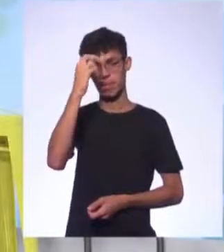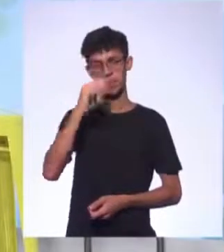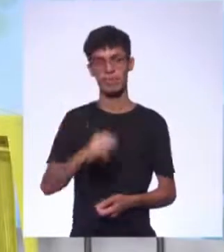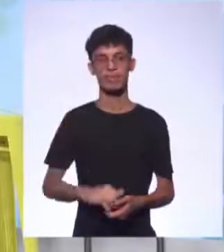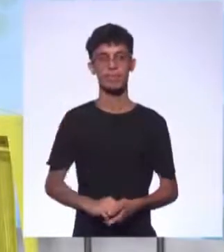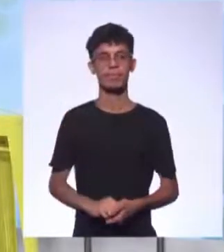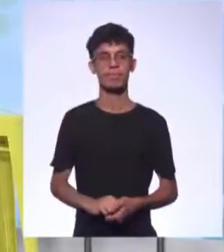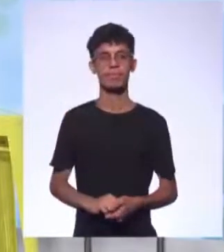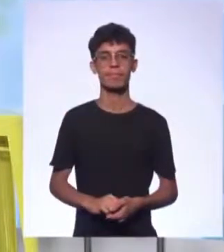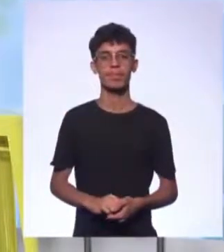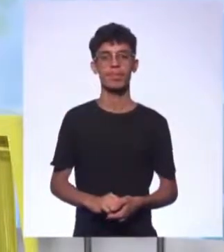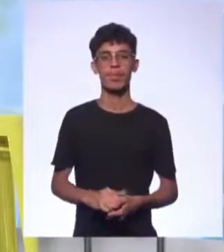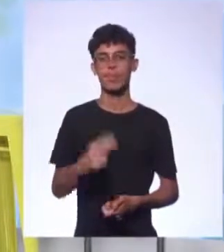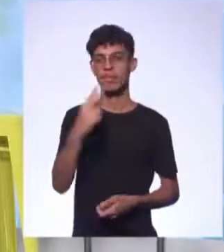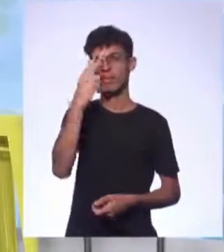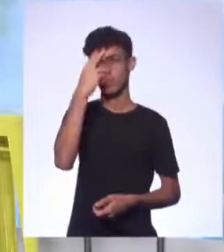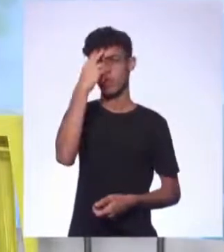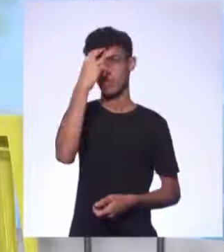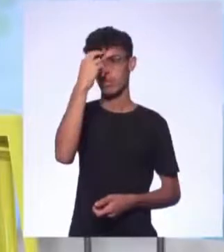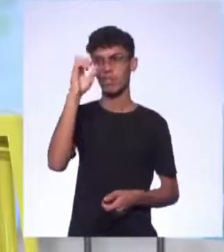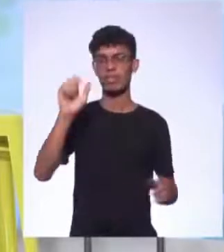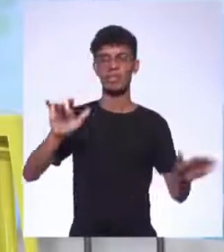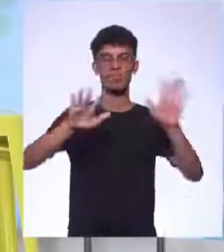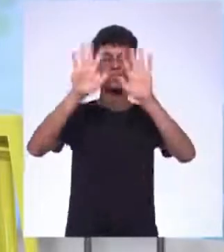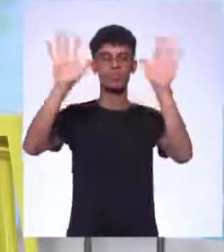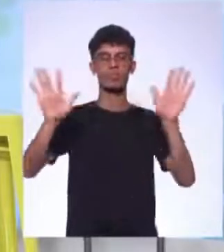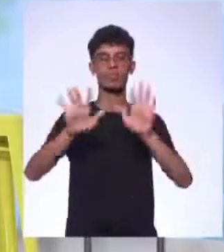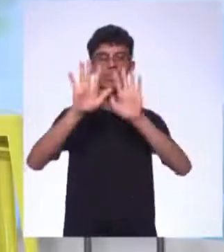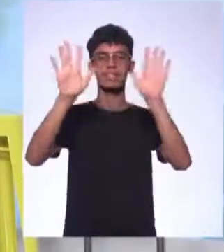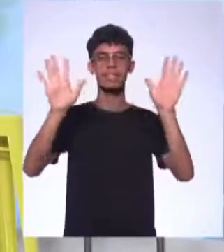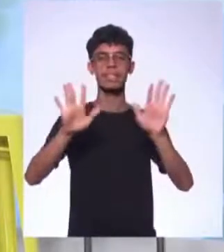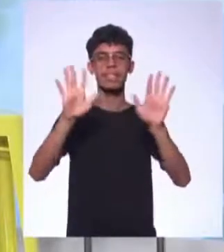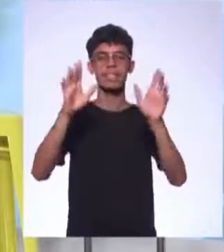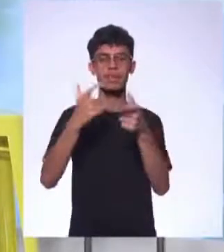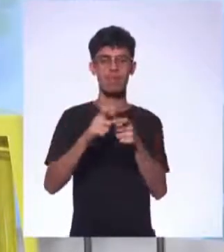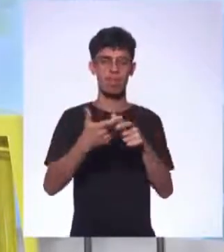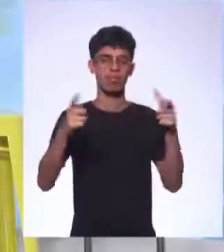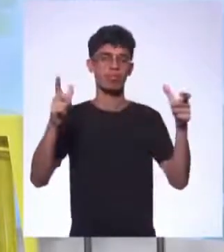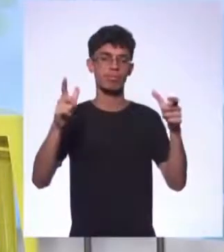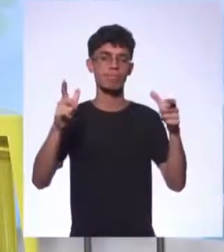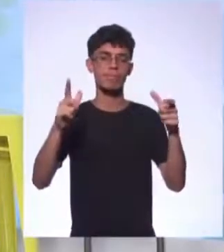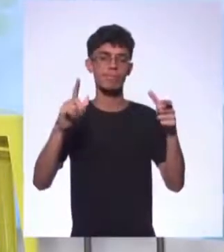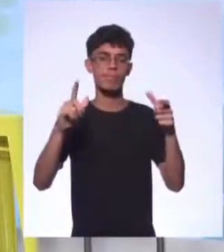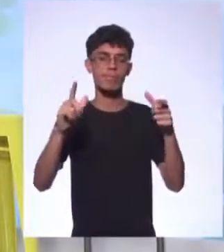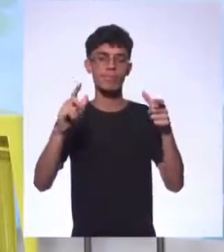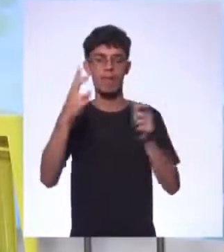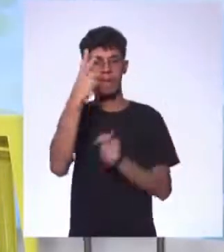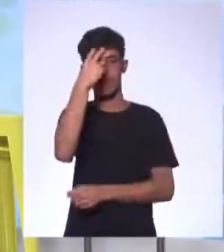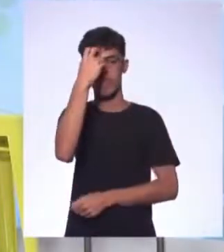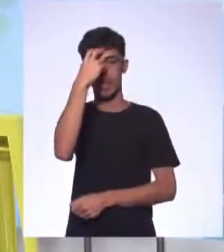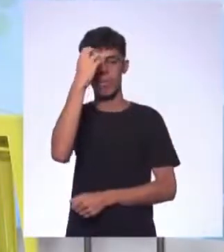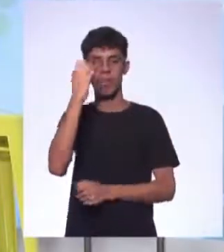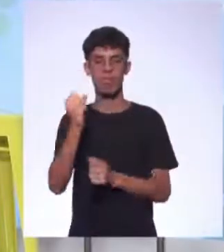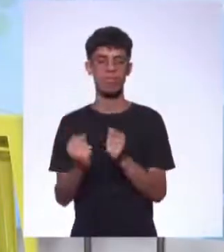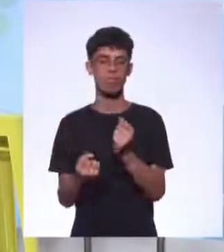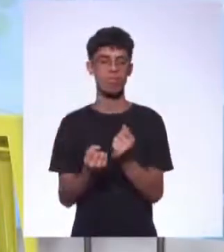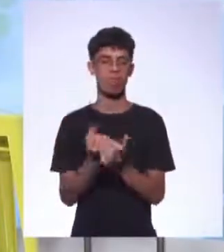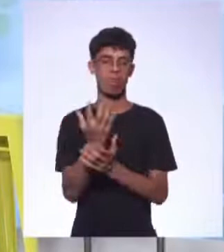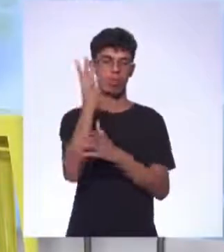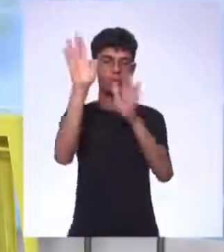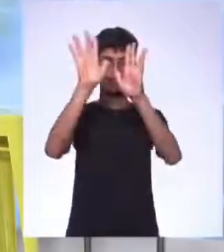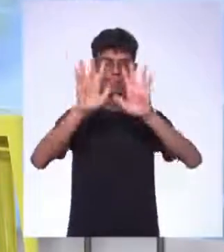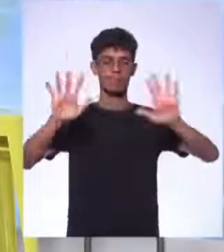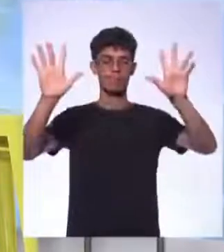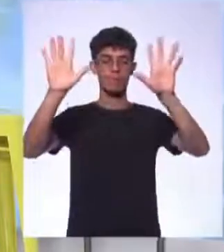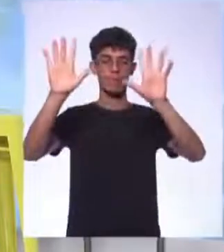dos poluentes do ar, né? Que nós temos aí uma grande quantidade de poluição no ar atmosférico e